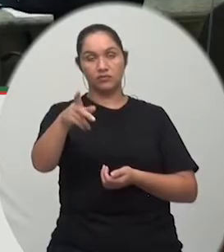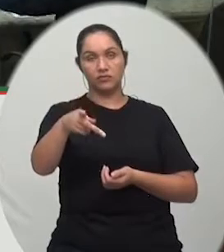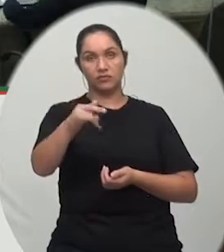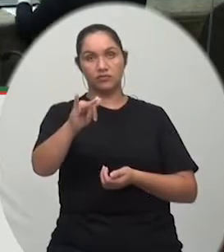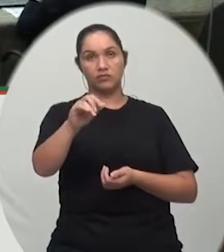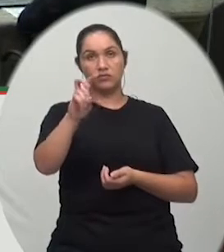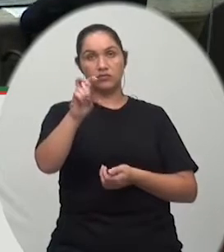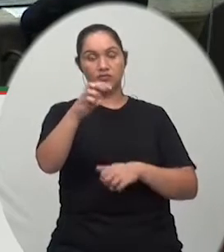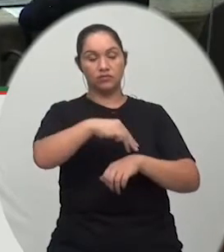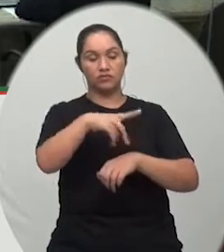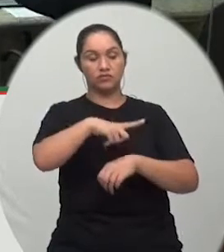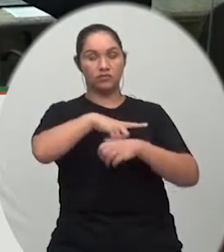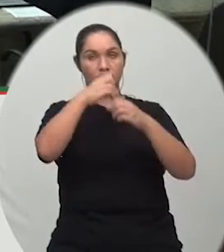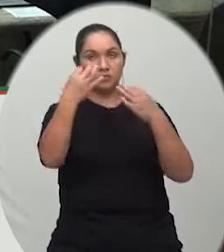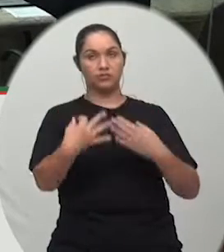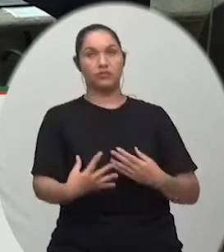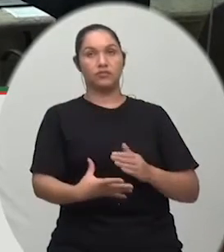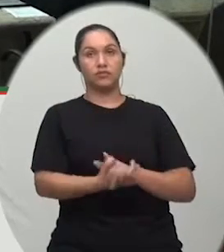de 5 minutos.